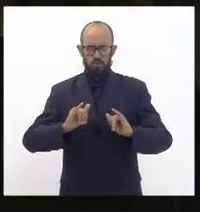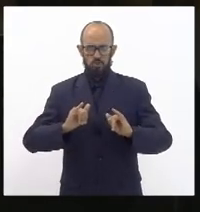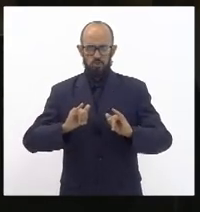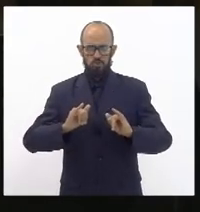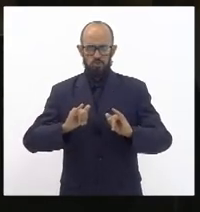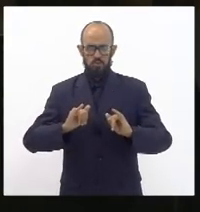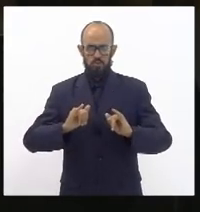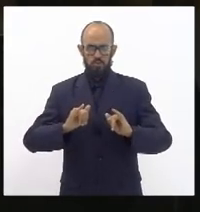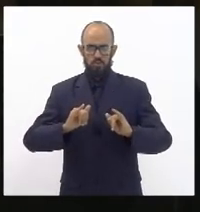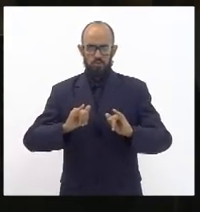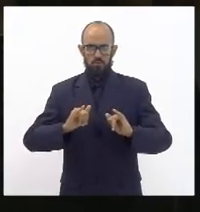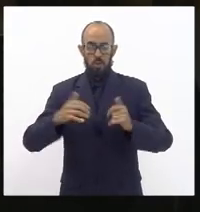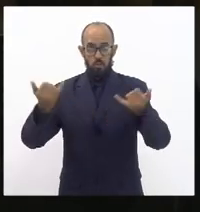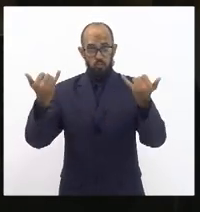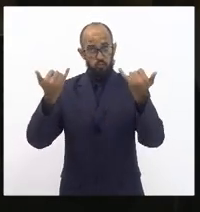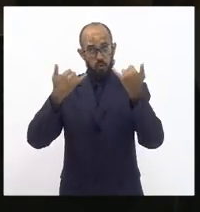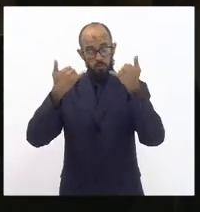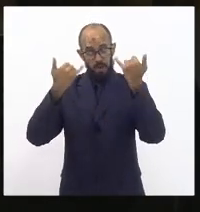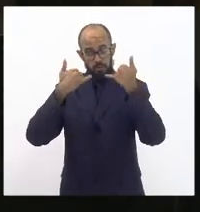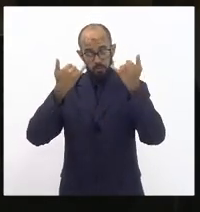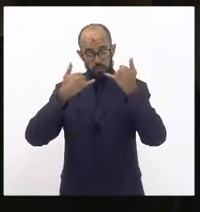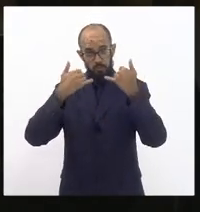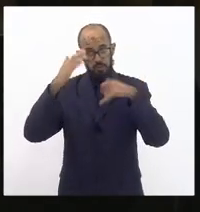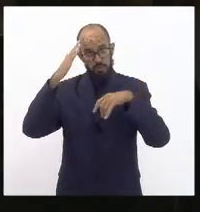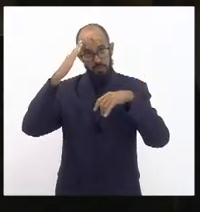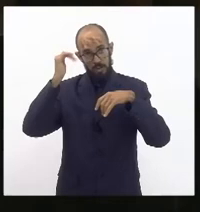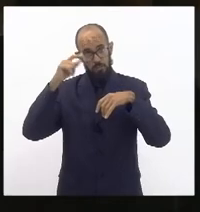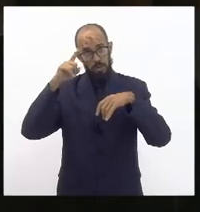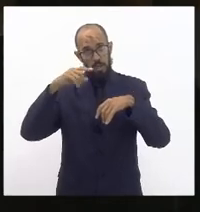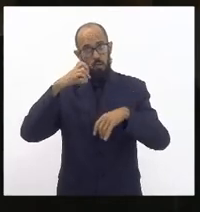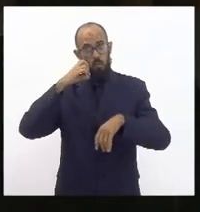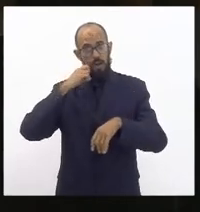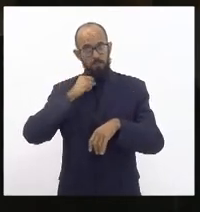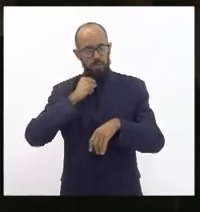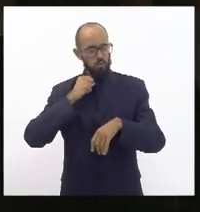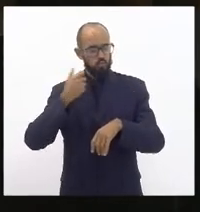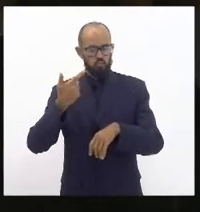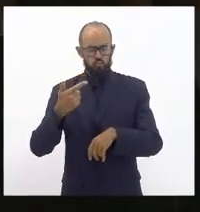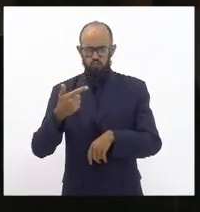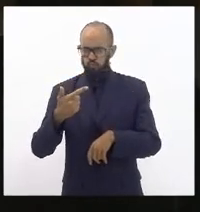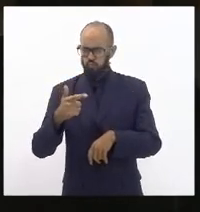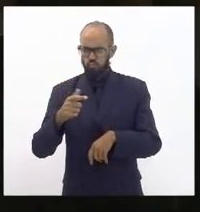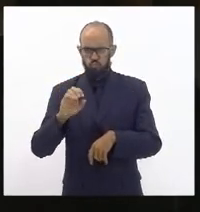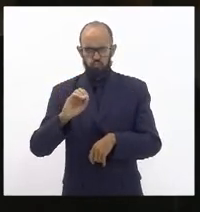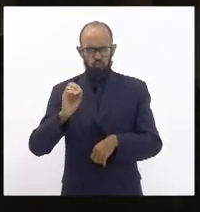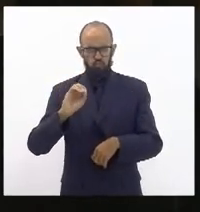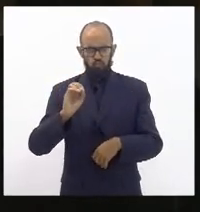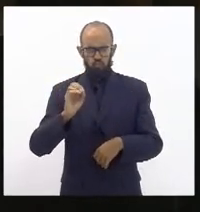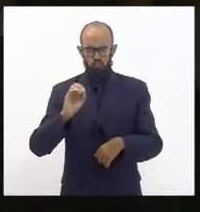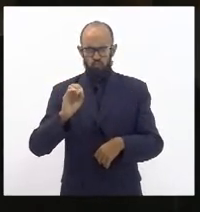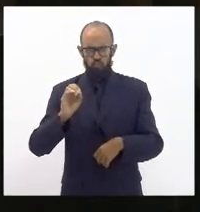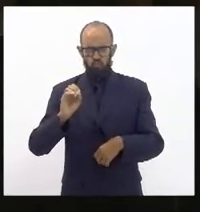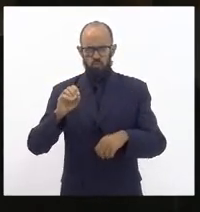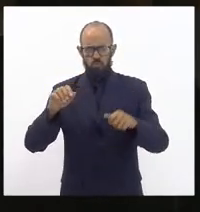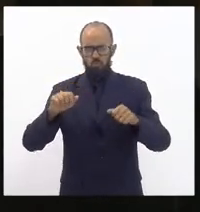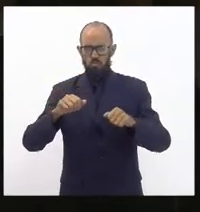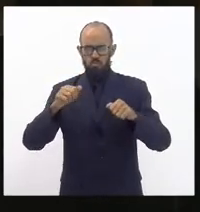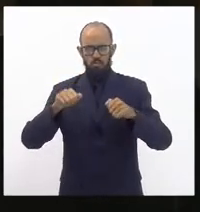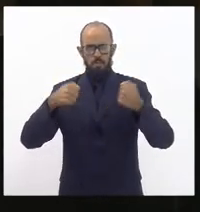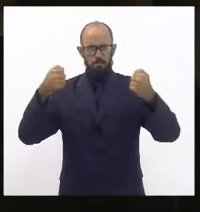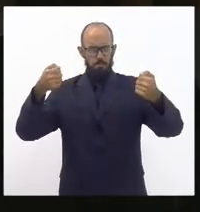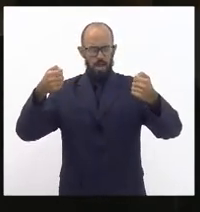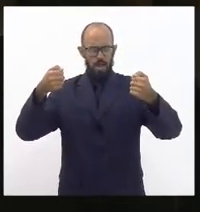nos mostrasse que ali de fato era um abrigo não tinha nenhuma sinalização nenhuma parte escrita